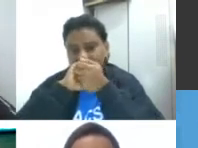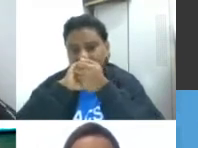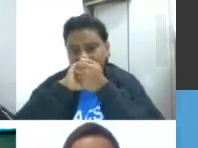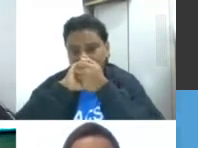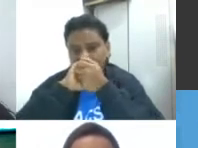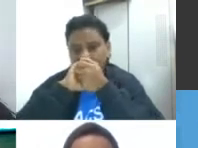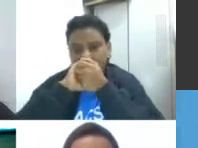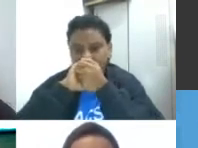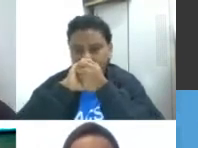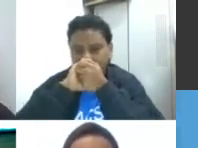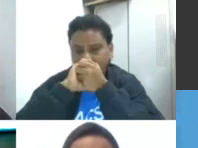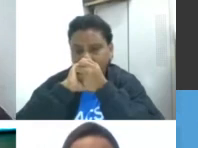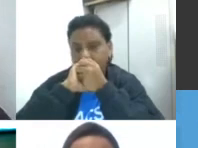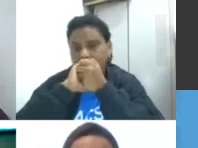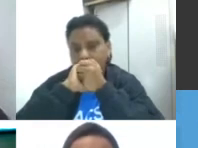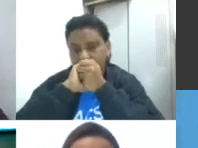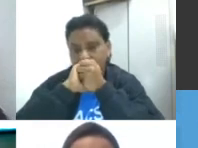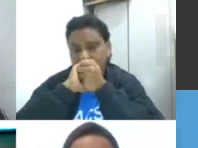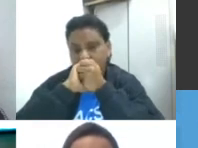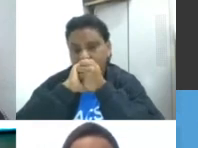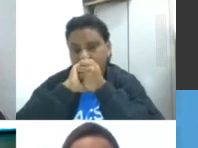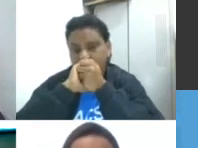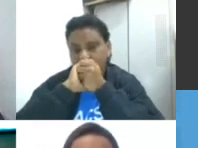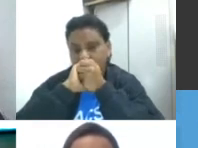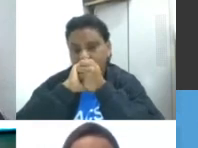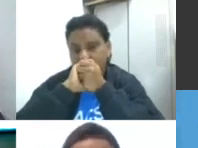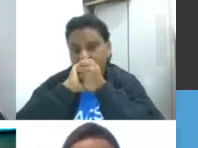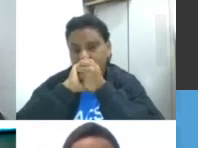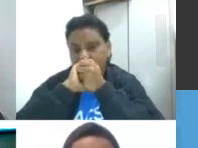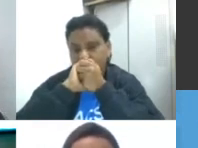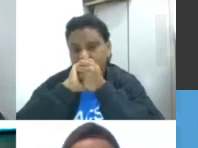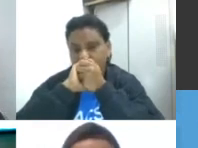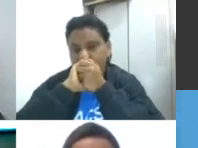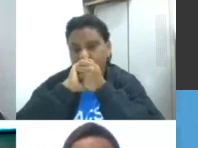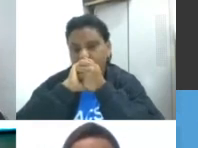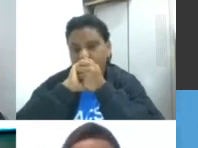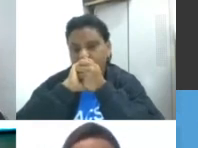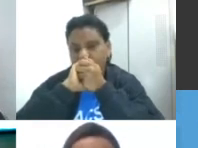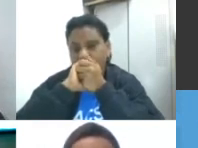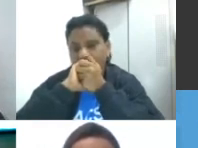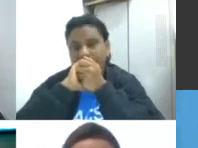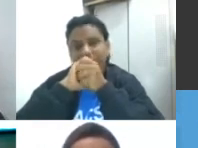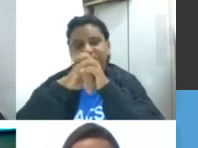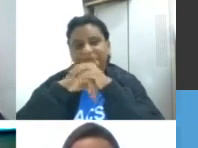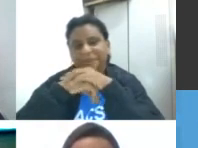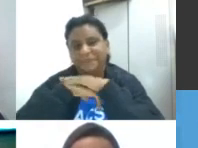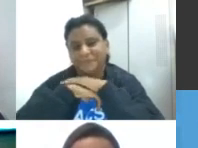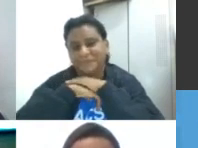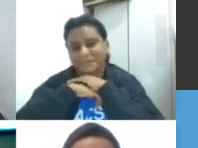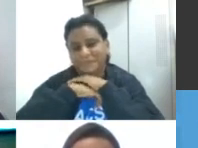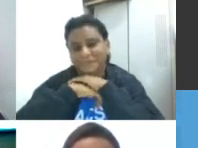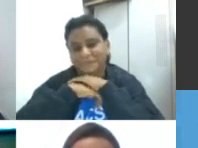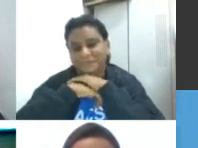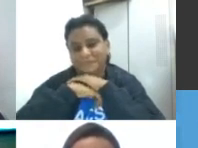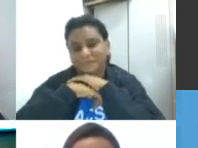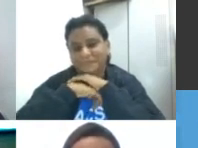chegar ao óbito porque uma lei criada não sei onde que é lei a gente tem que cumprir disse